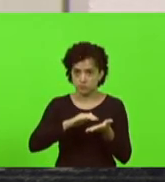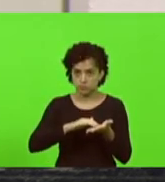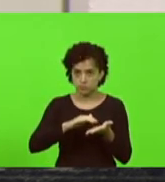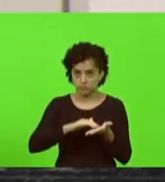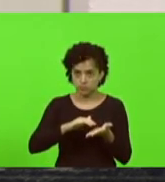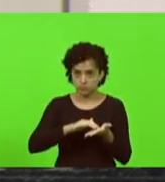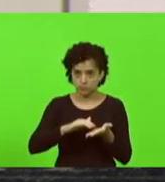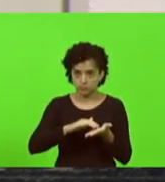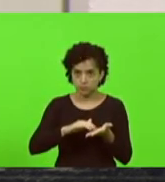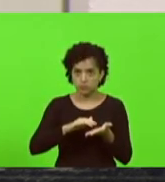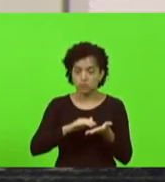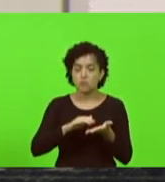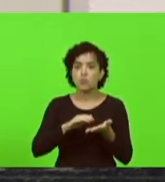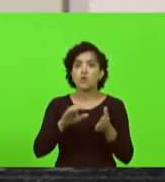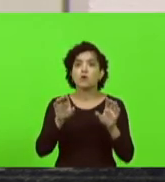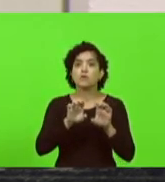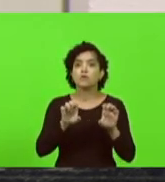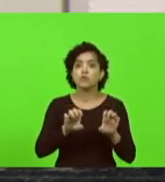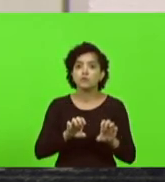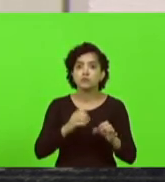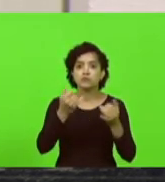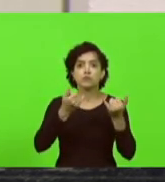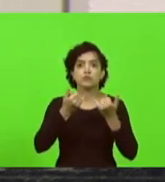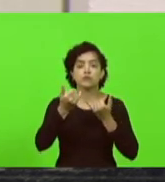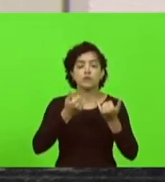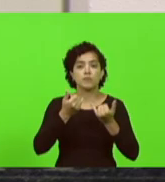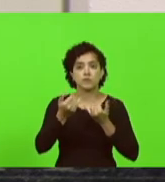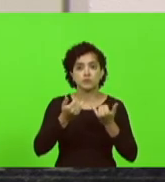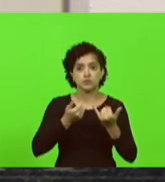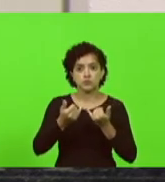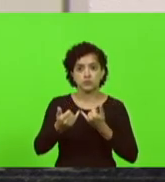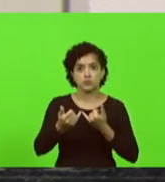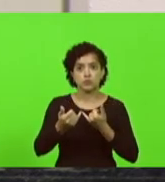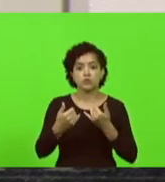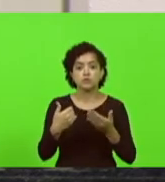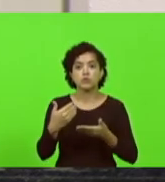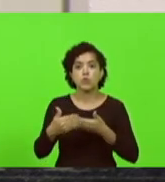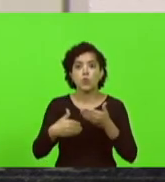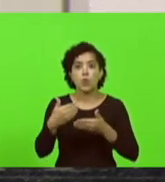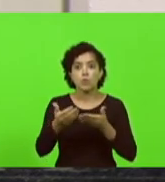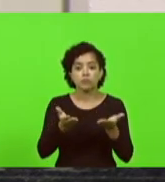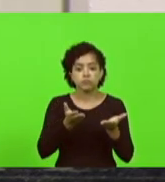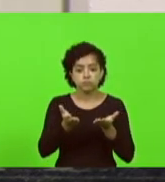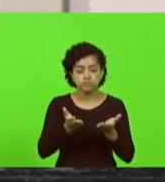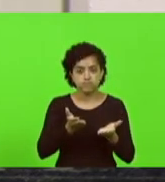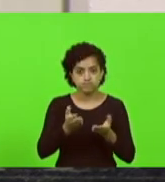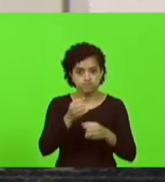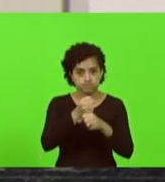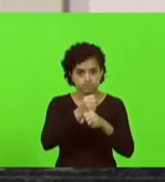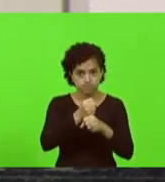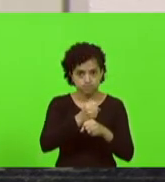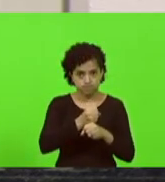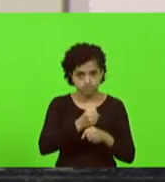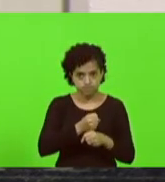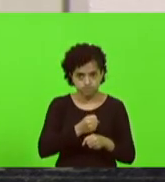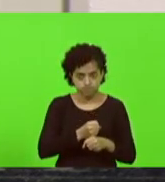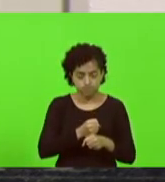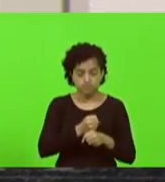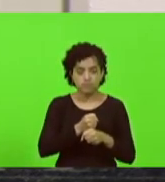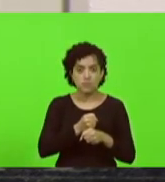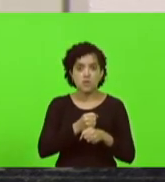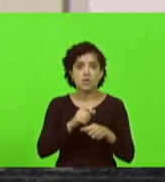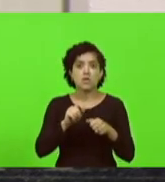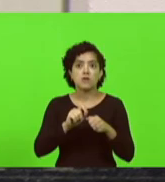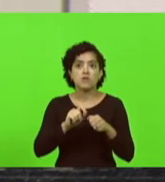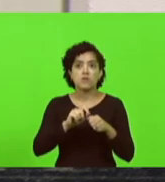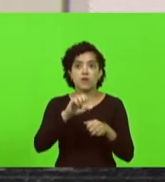da Infraestrutura informações acerca do andamento da licitação das obras que serão realizadas na